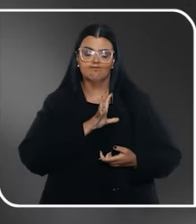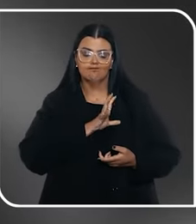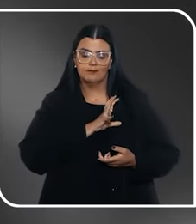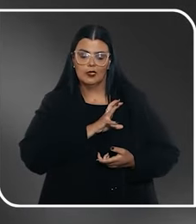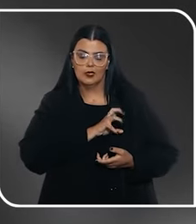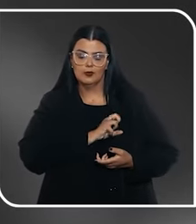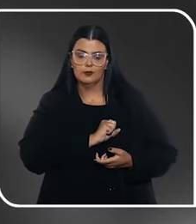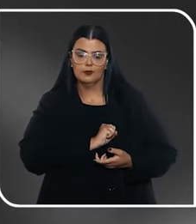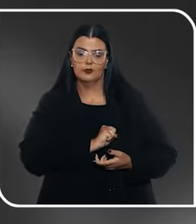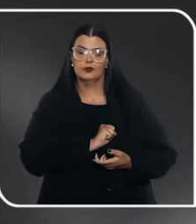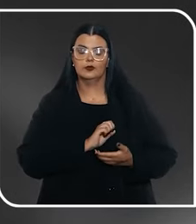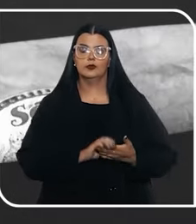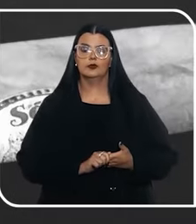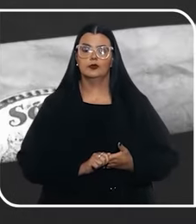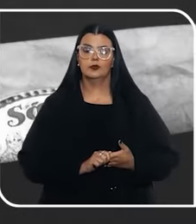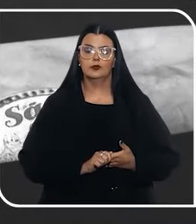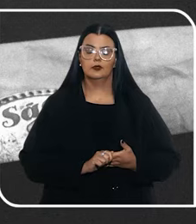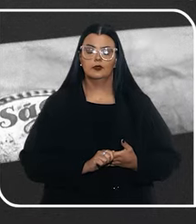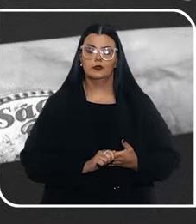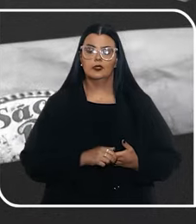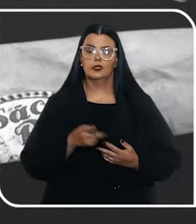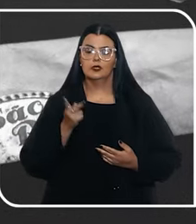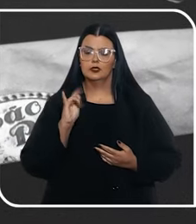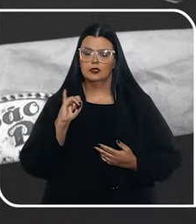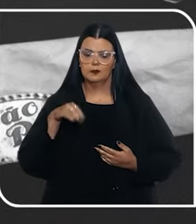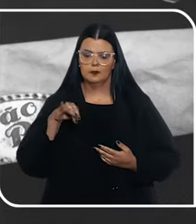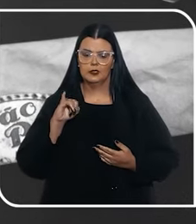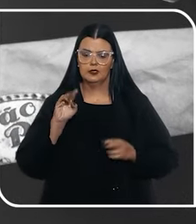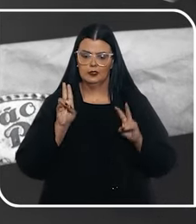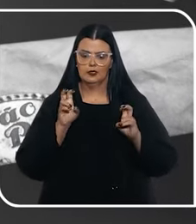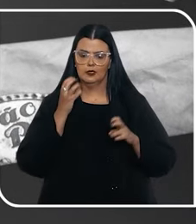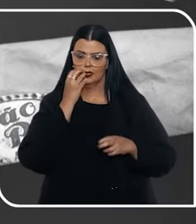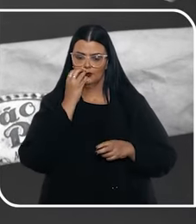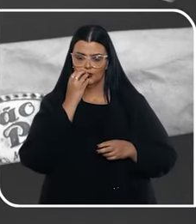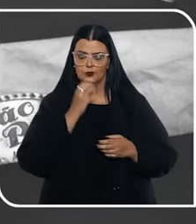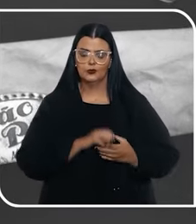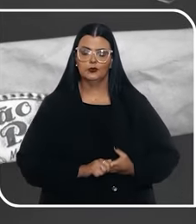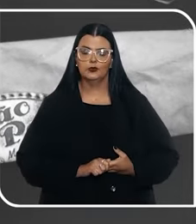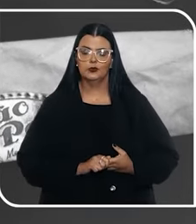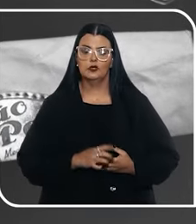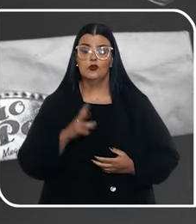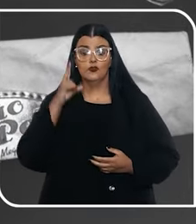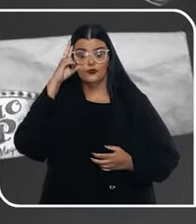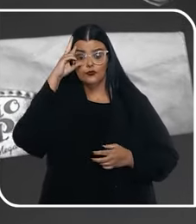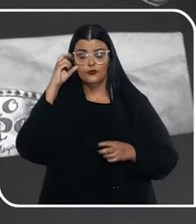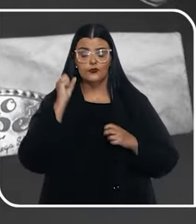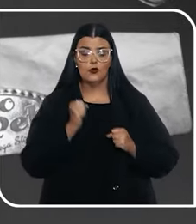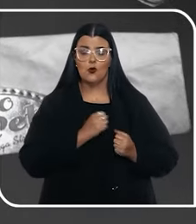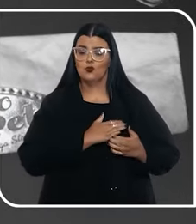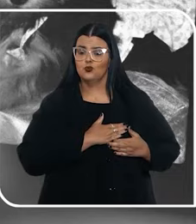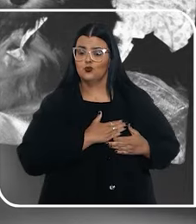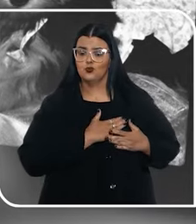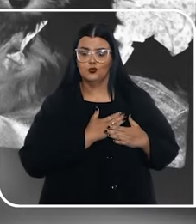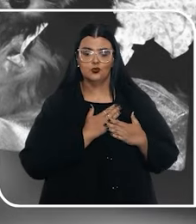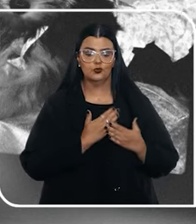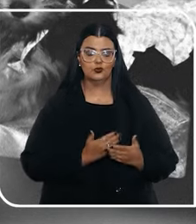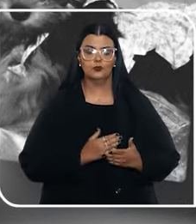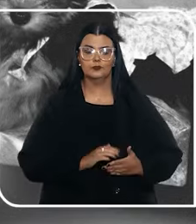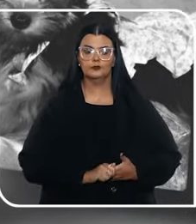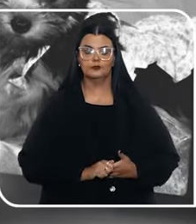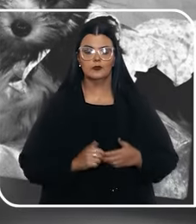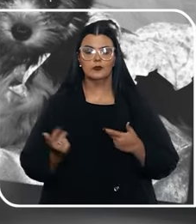o amor pela Kimi, digamos assim, começou a ficar muito forte, muito grande,